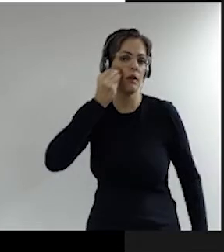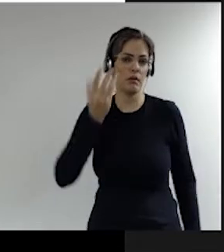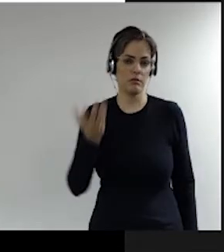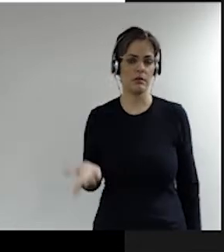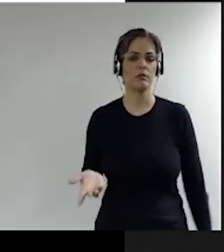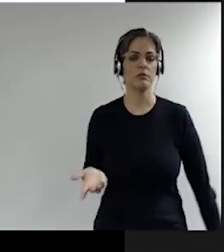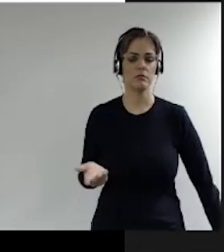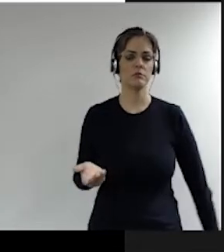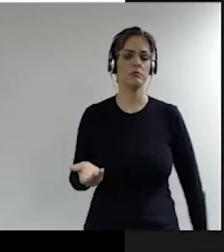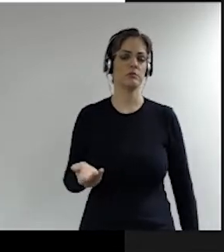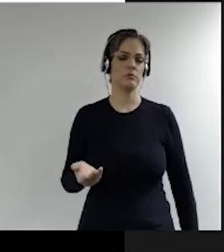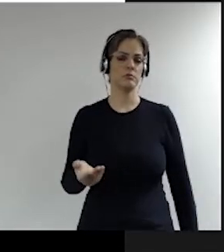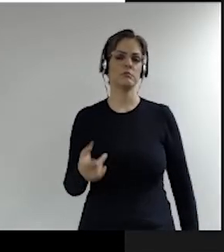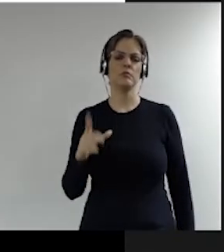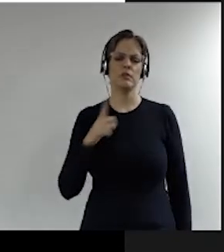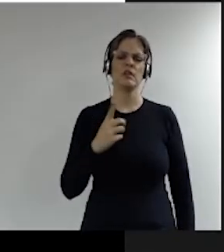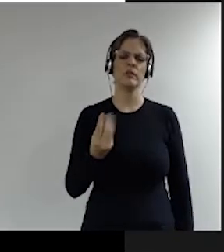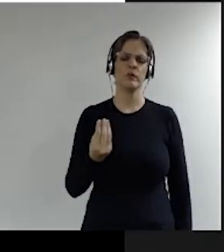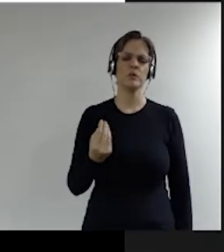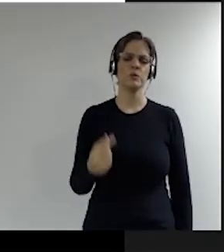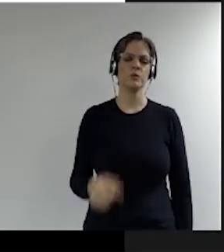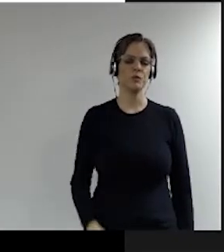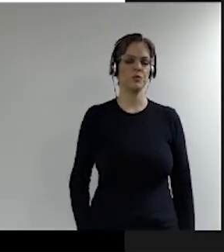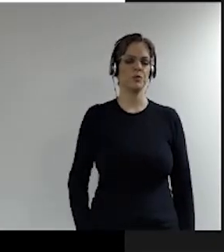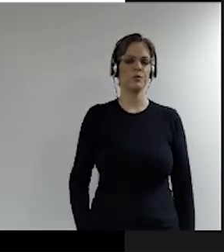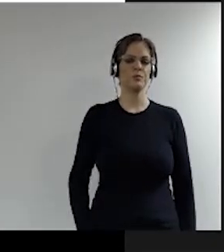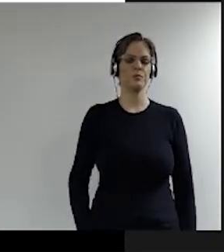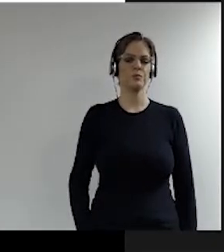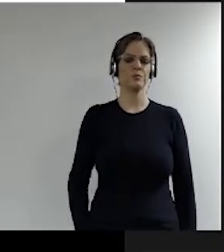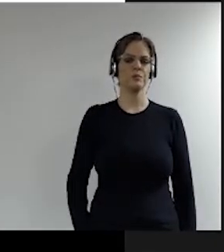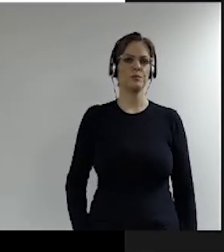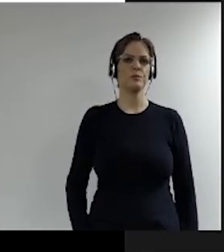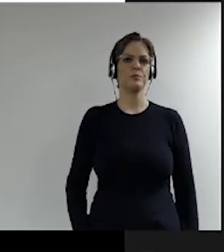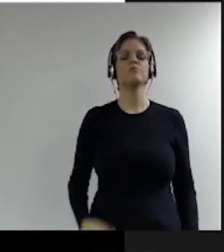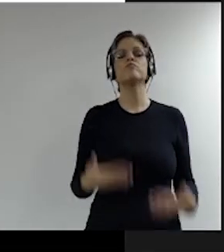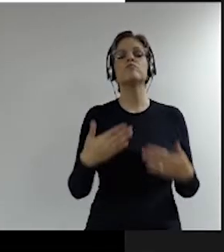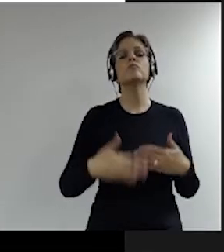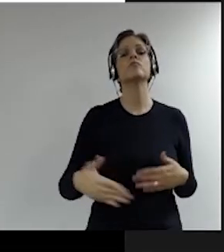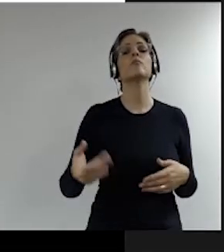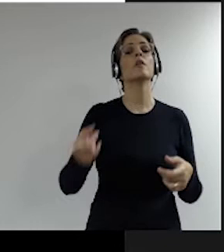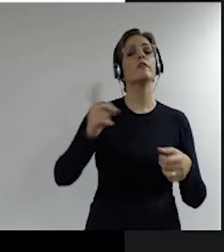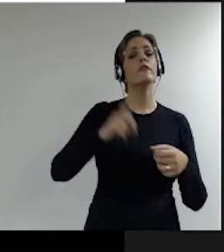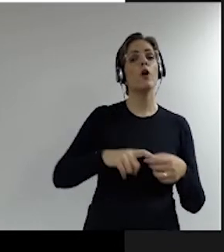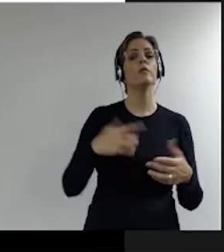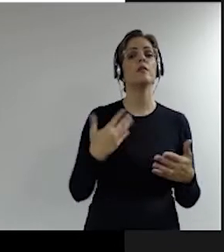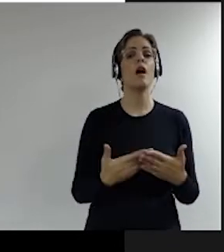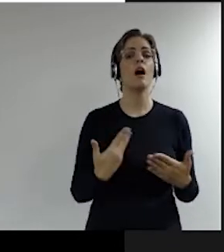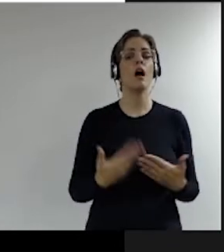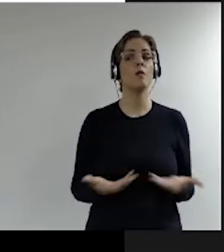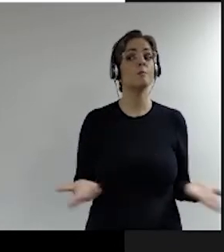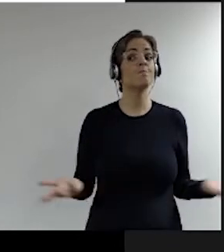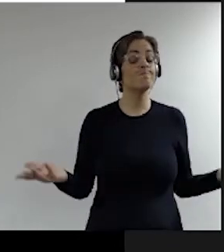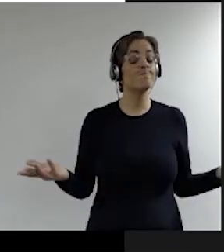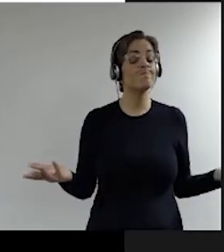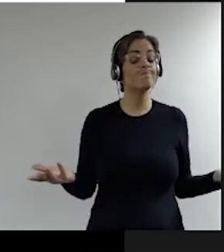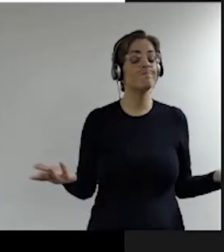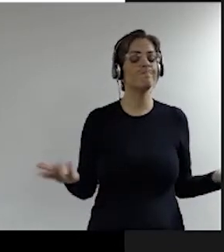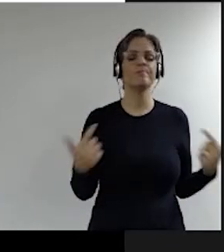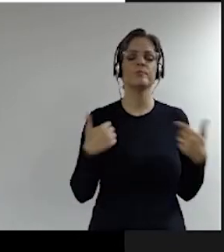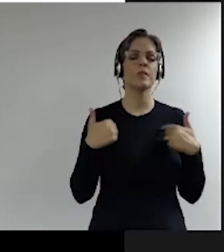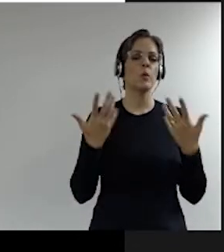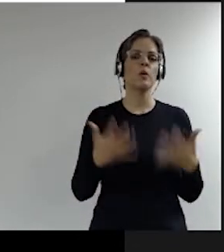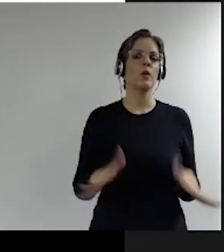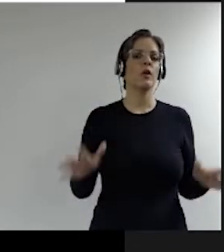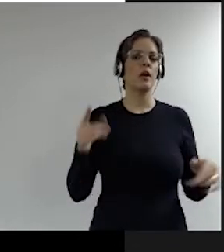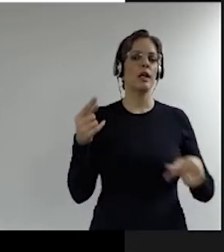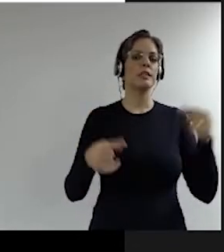americanos. Nós tivemos muito isso. E a volta às aulas? Bom, eu não vou discutir o momento de voltar